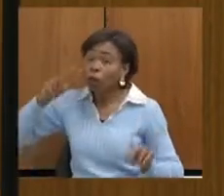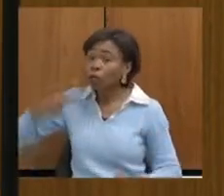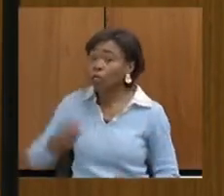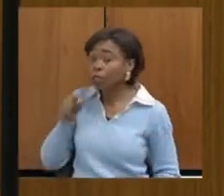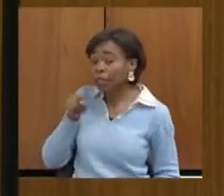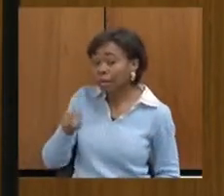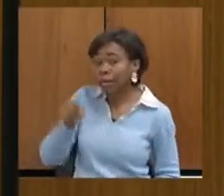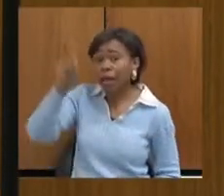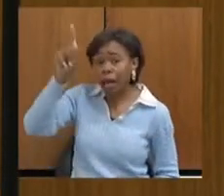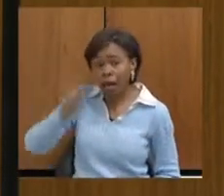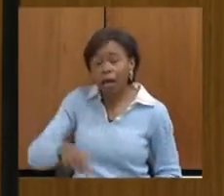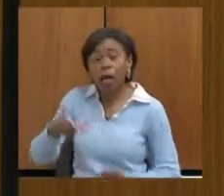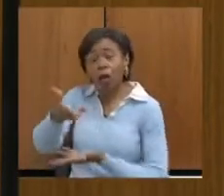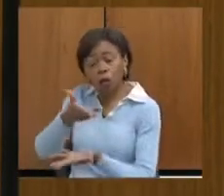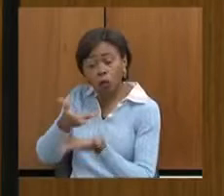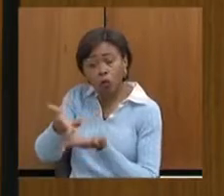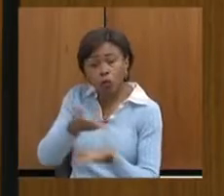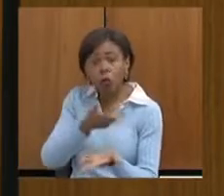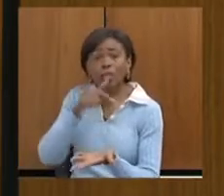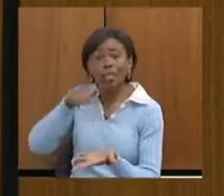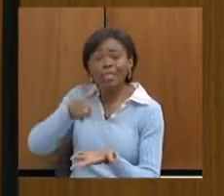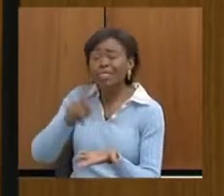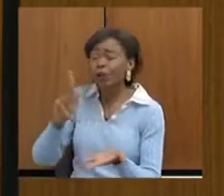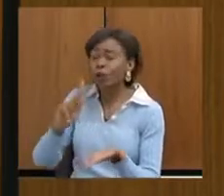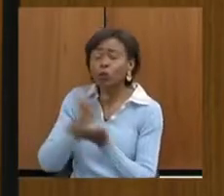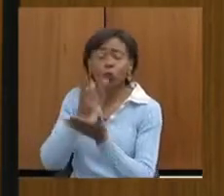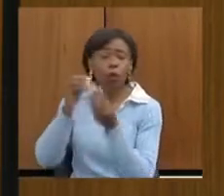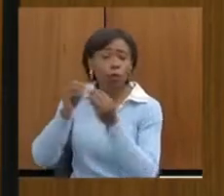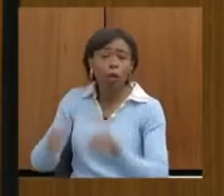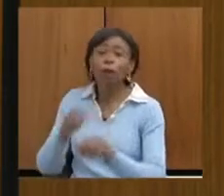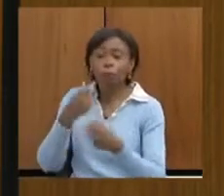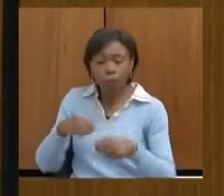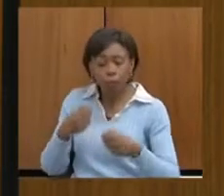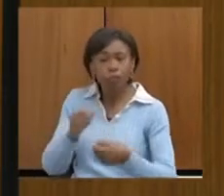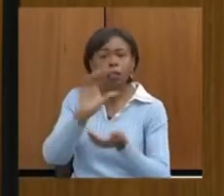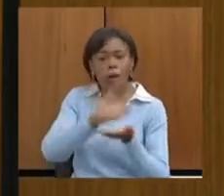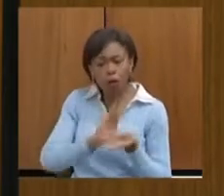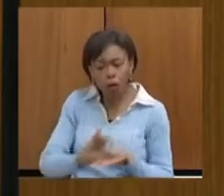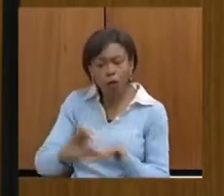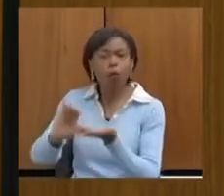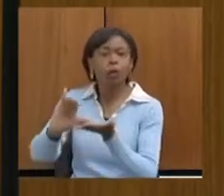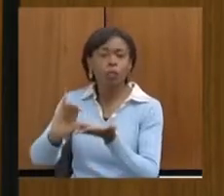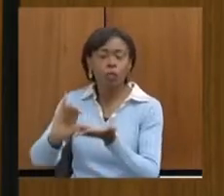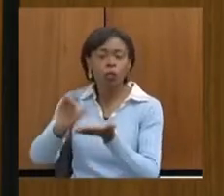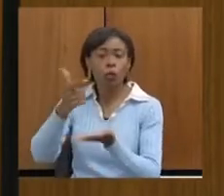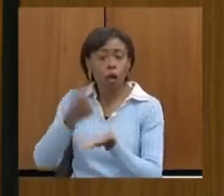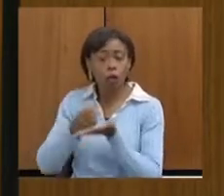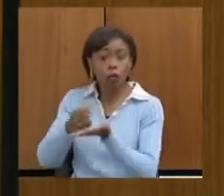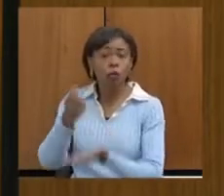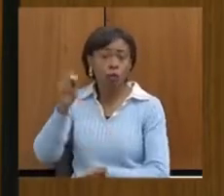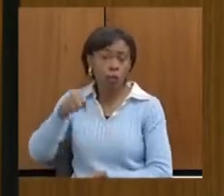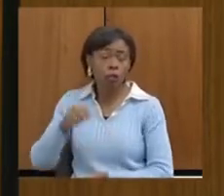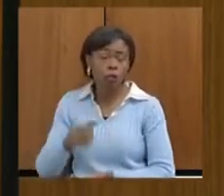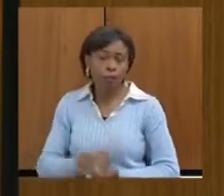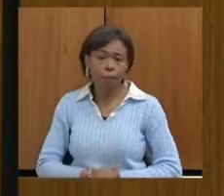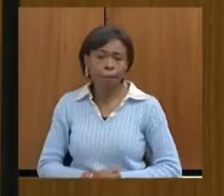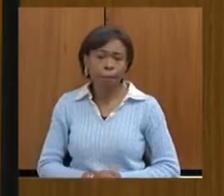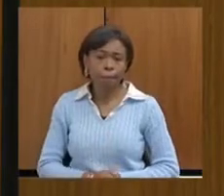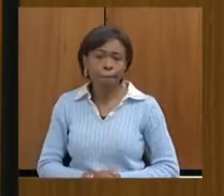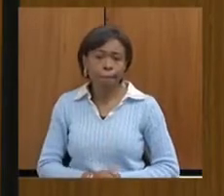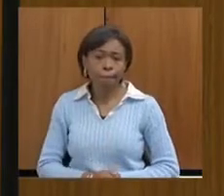interlocutores né que foram prejudicados mestre repreende Reparações né e além de sim ou